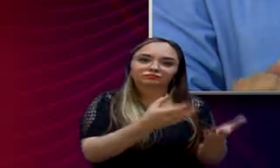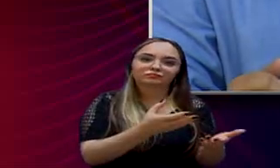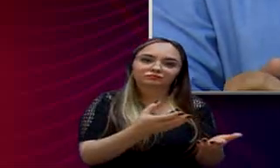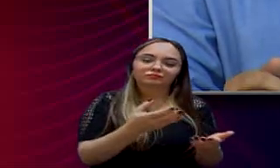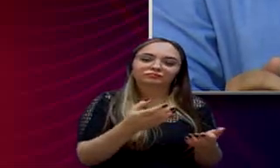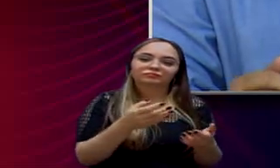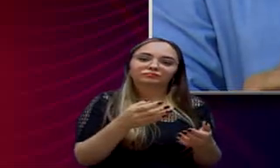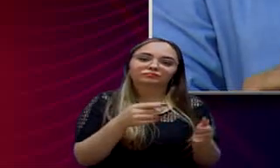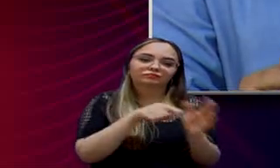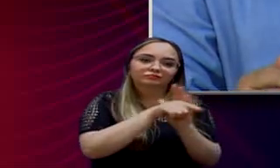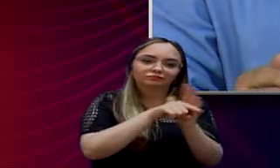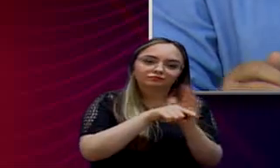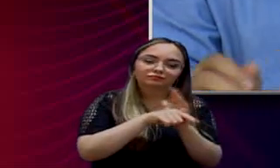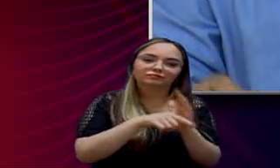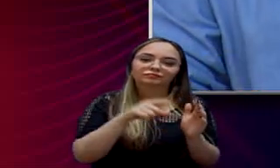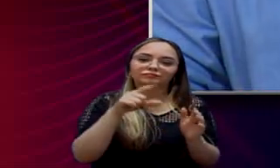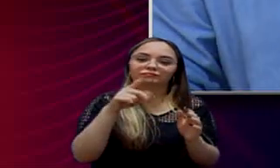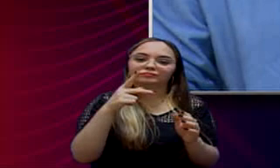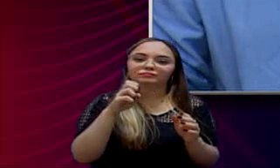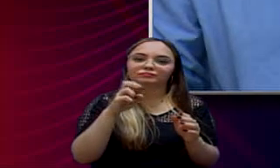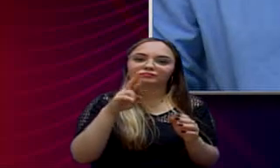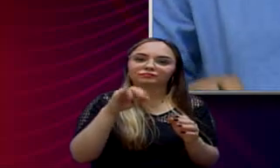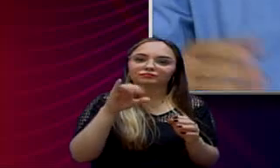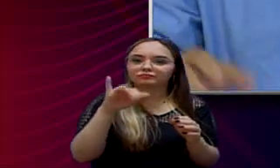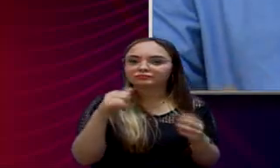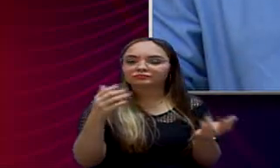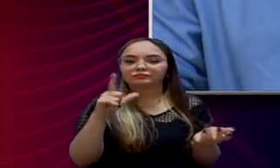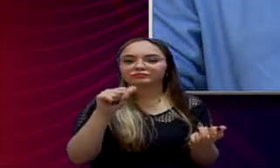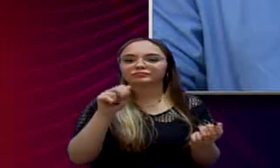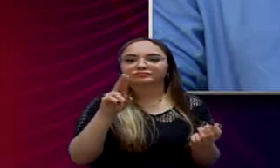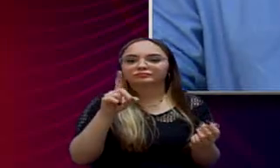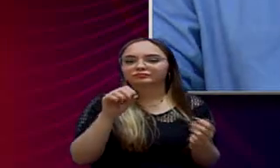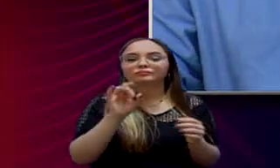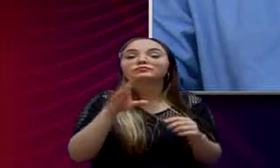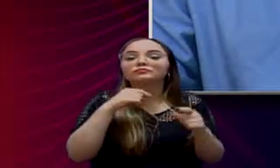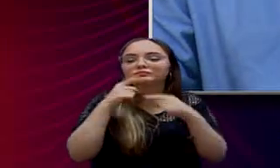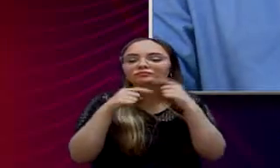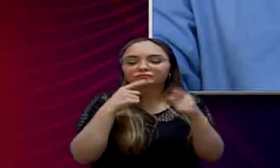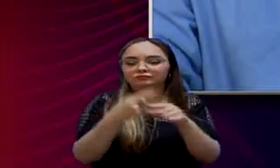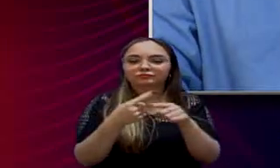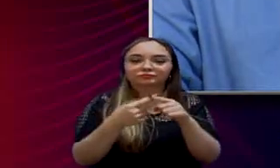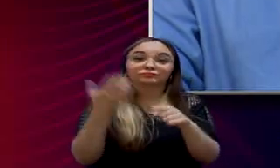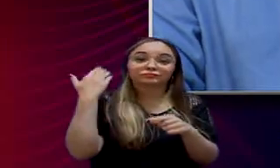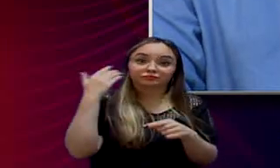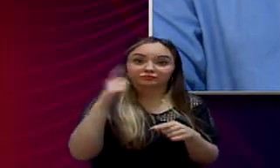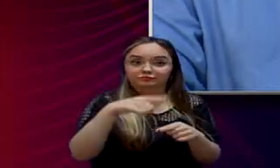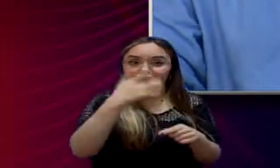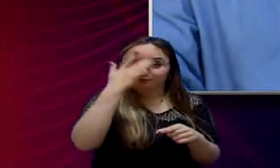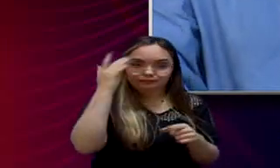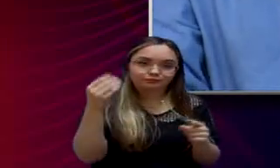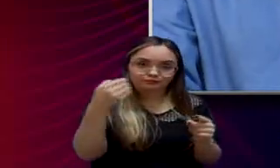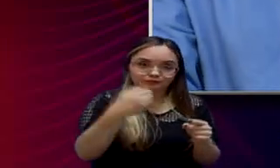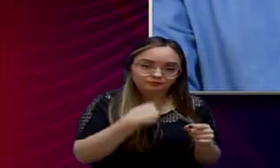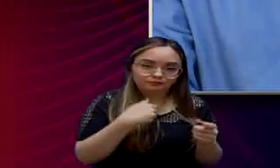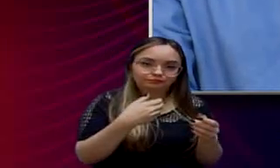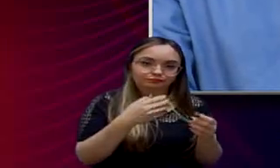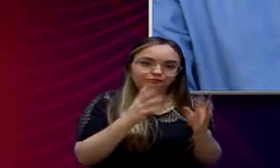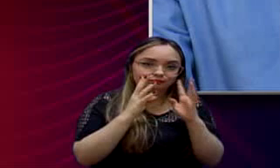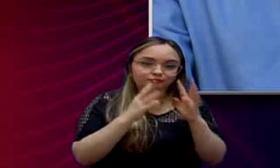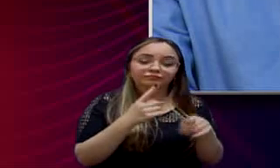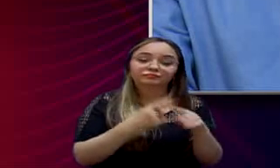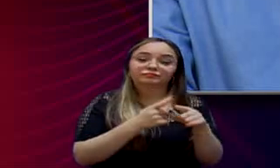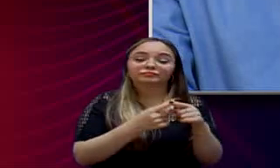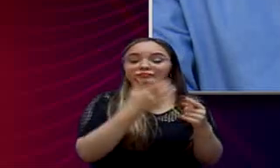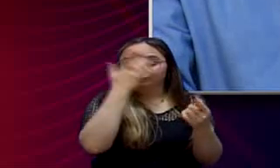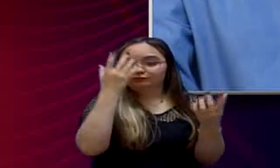peritos seria isso me lembro que seria só dúvida que Eles teriam para atendimento e até essa preocupação porque